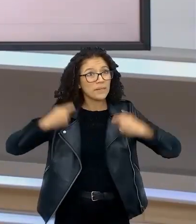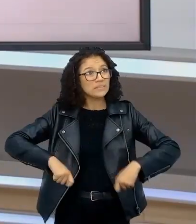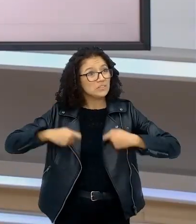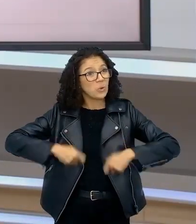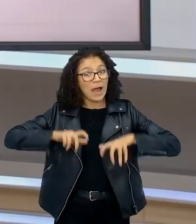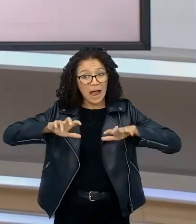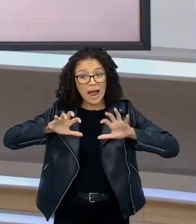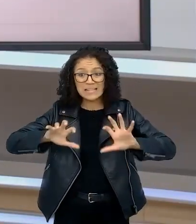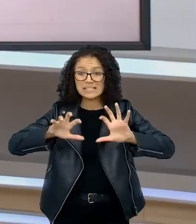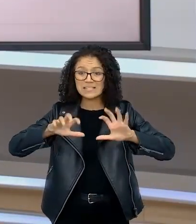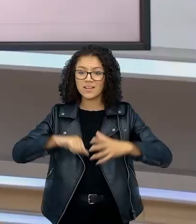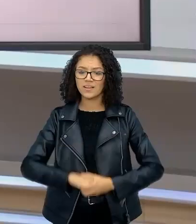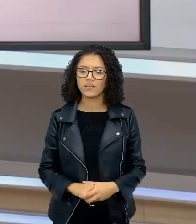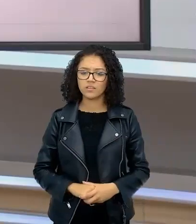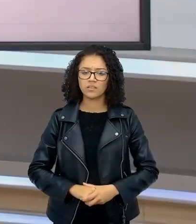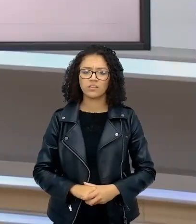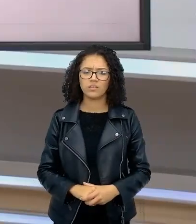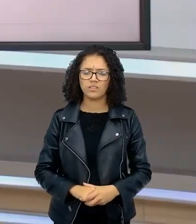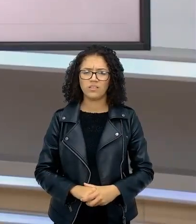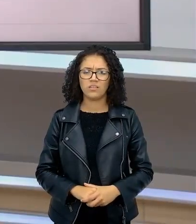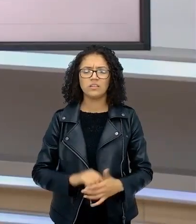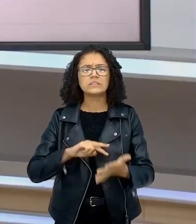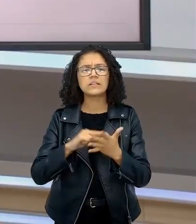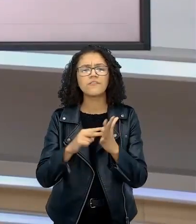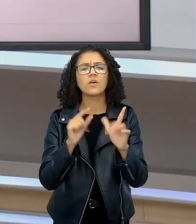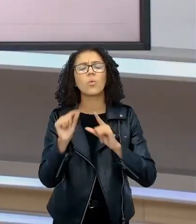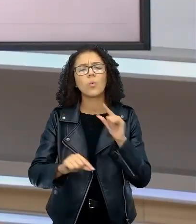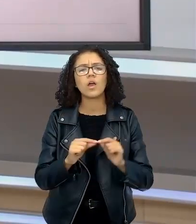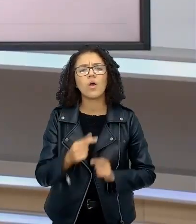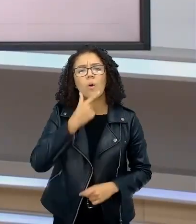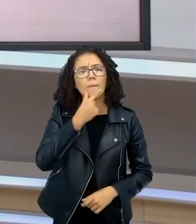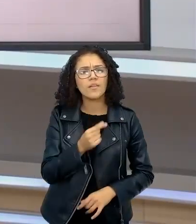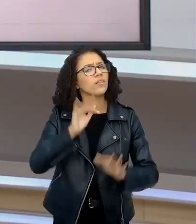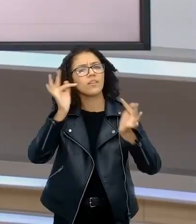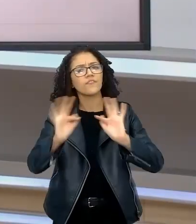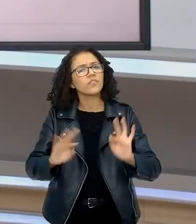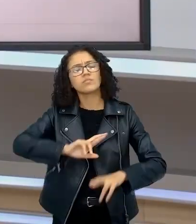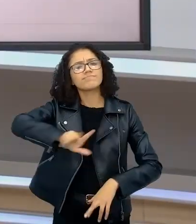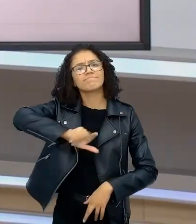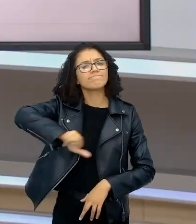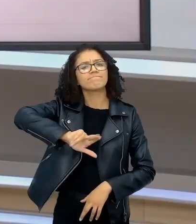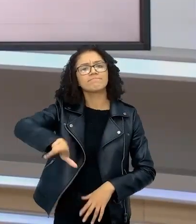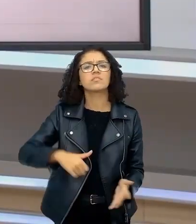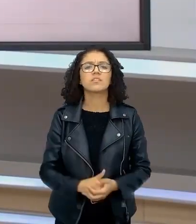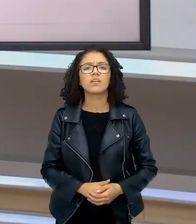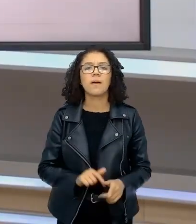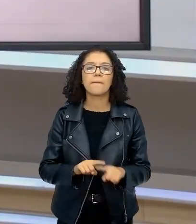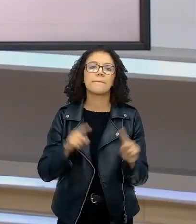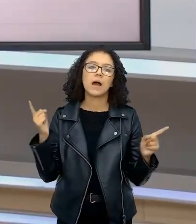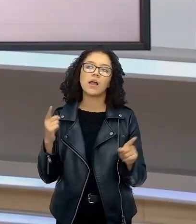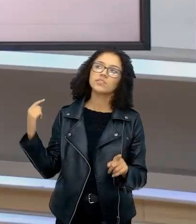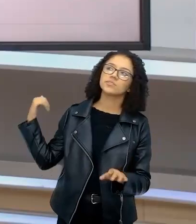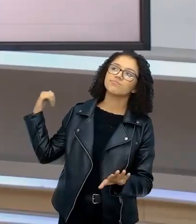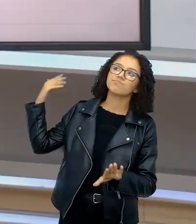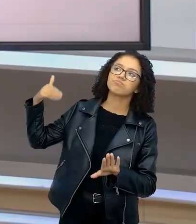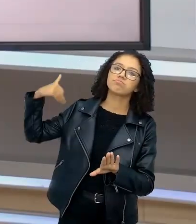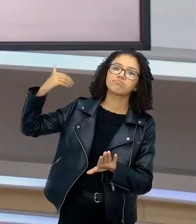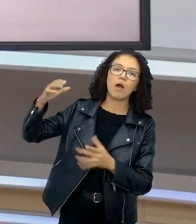Ou seja, os meninos também não estão felizes com esse tipo de comportamento, que eles reproduzem porque entenderam que